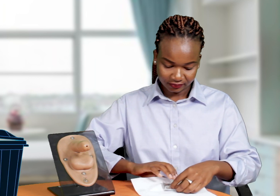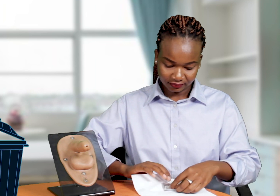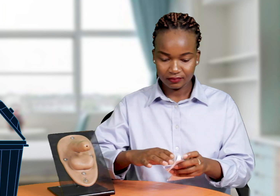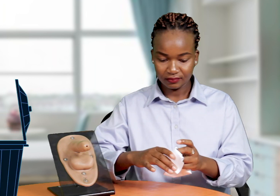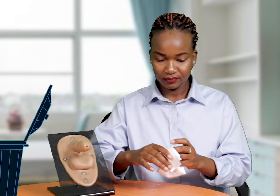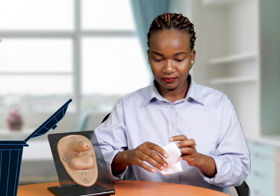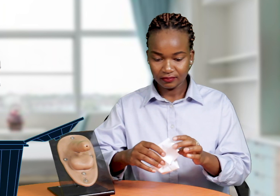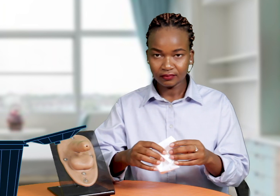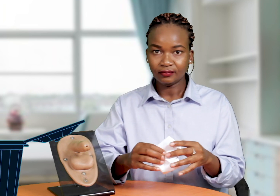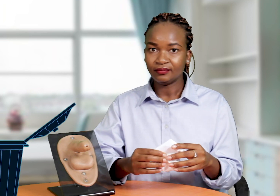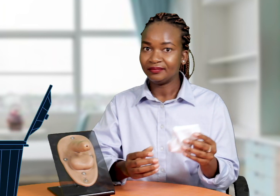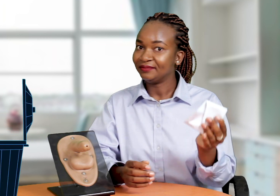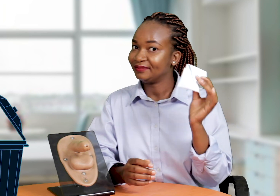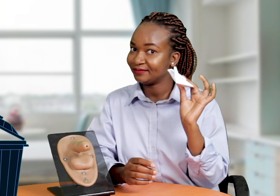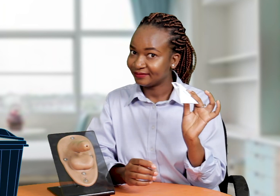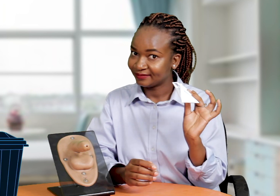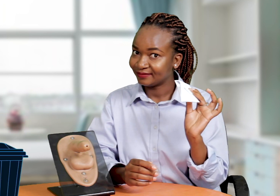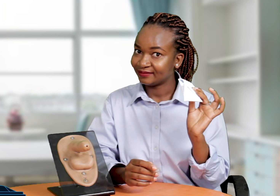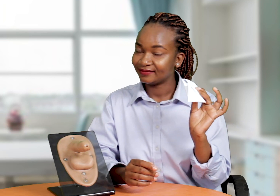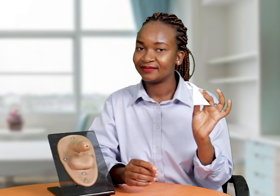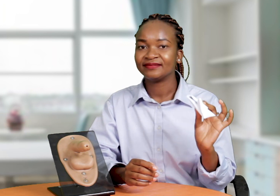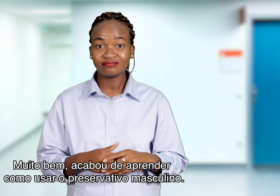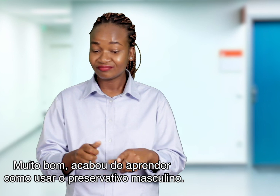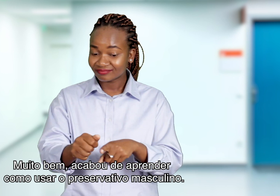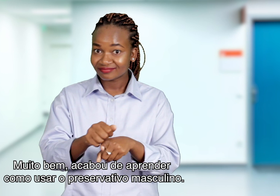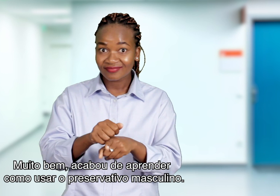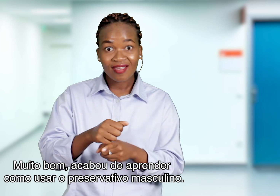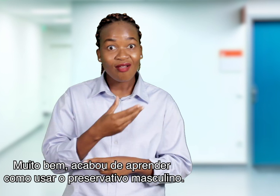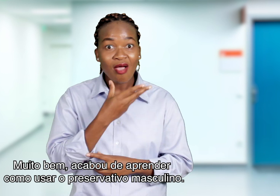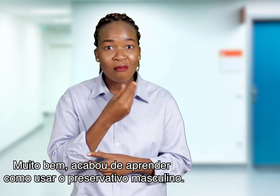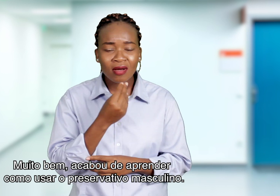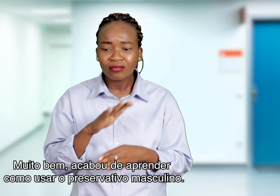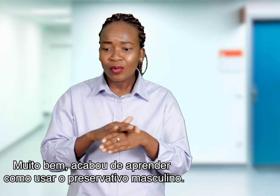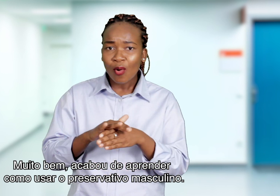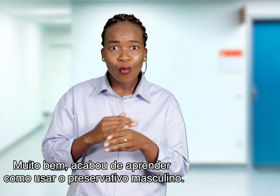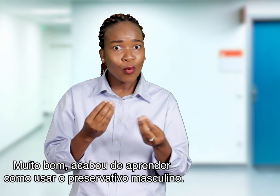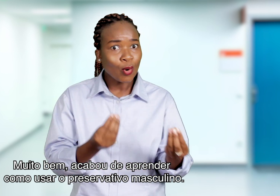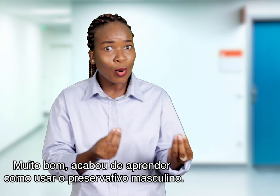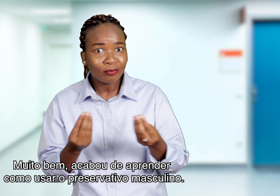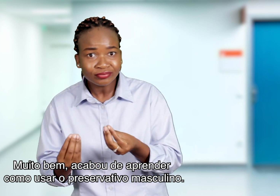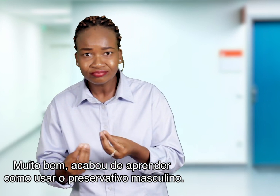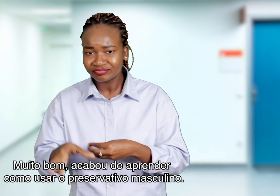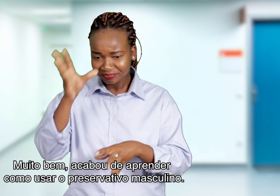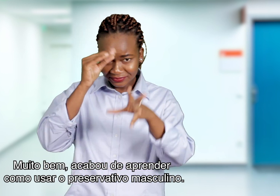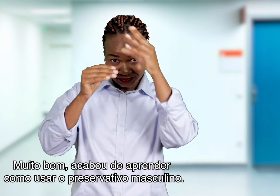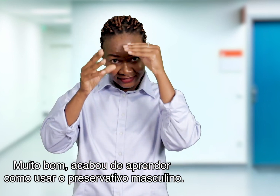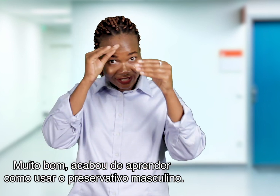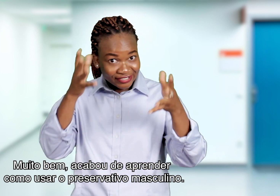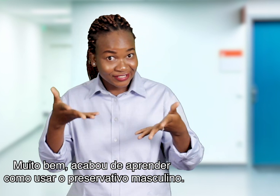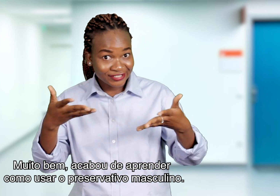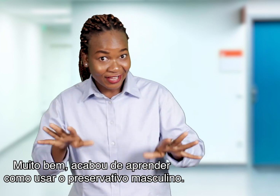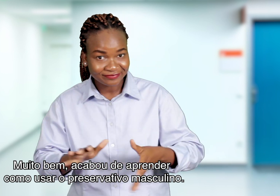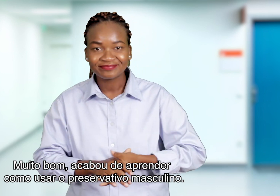Faça assim. Muito bem. Acabou de aprender como usar o